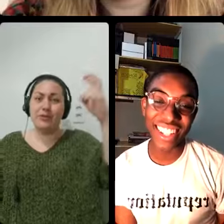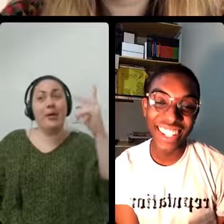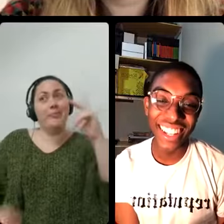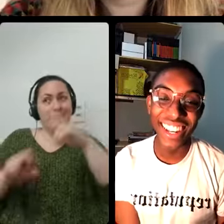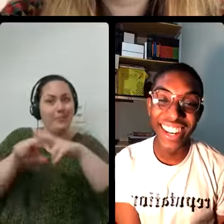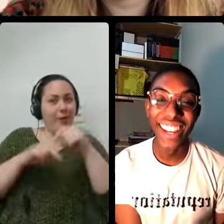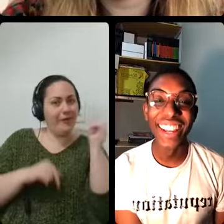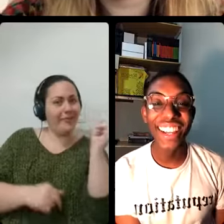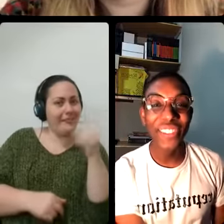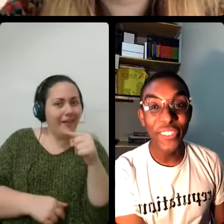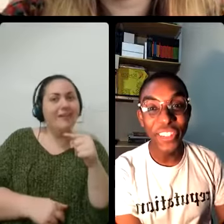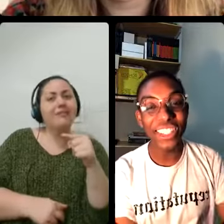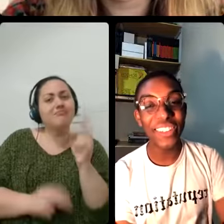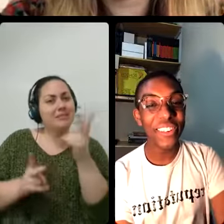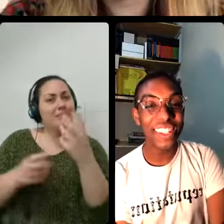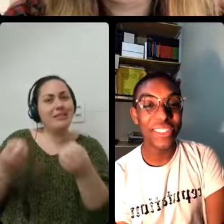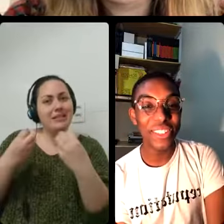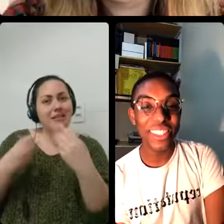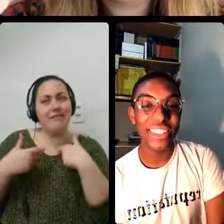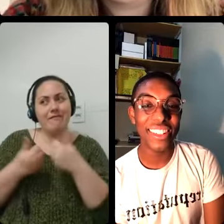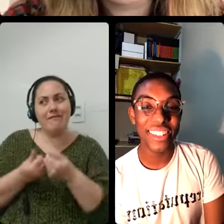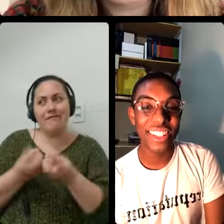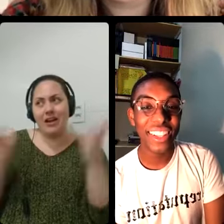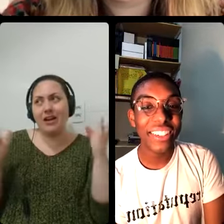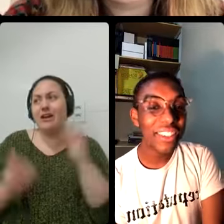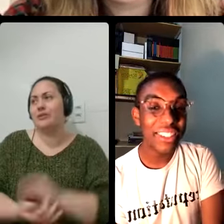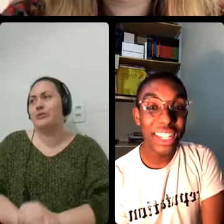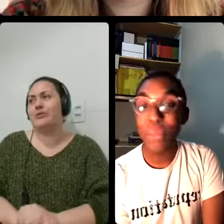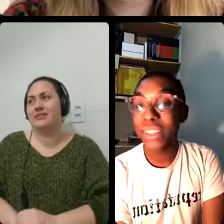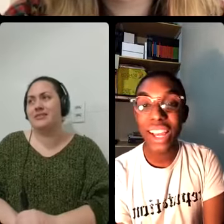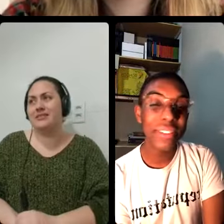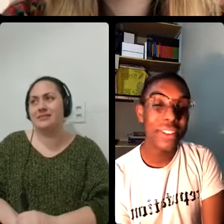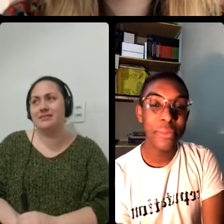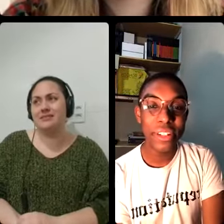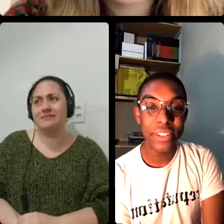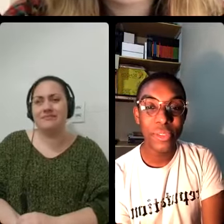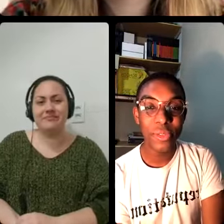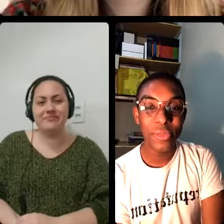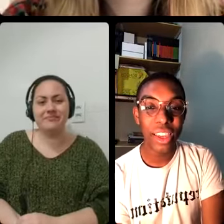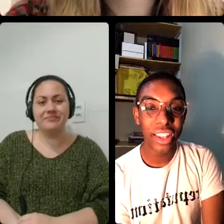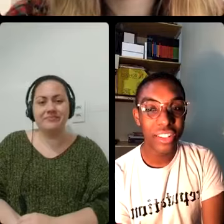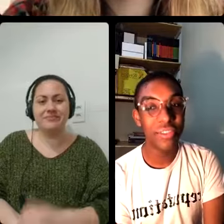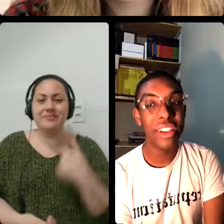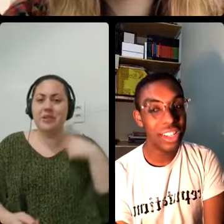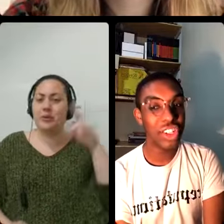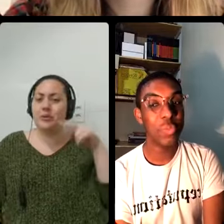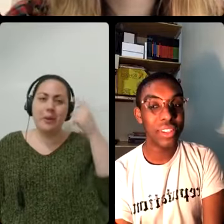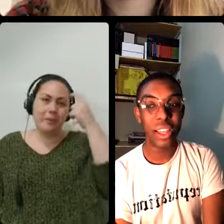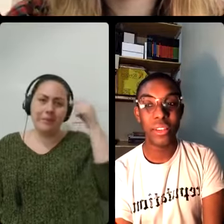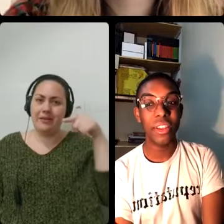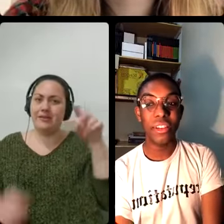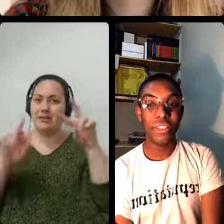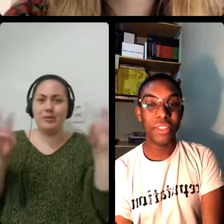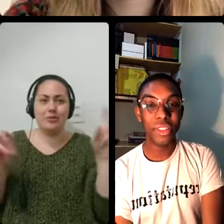coisa. Muita coisa, muita coisa. Quando eu nem pensava sobre isso, ela fazia a gente